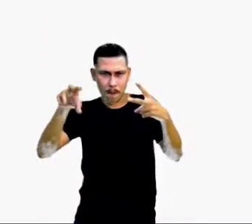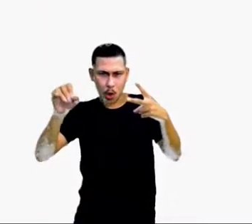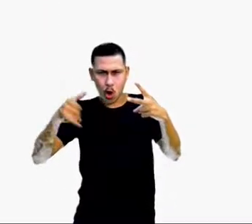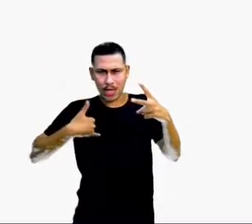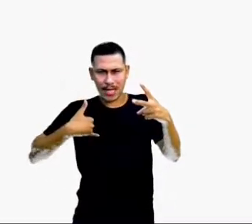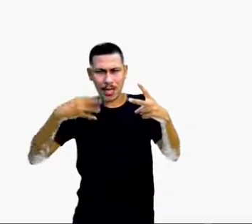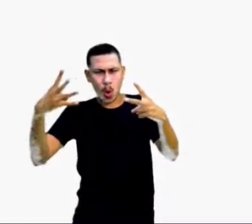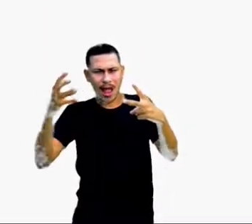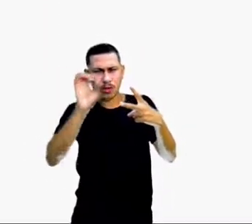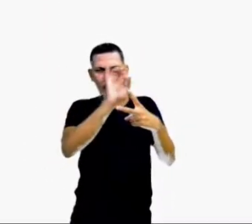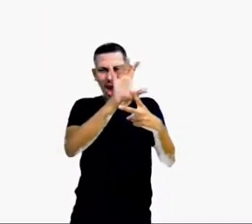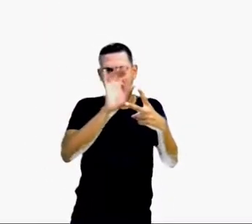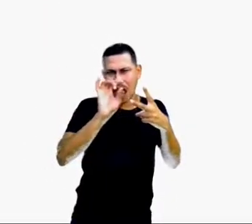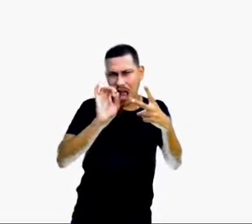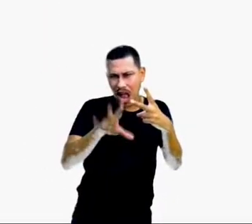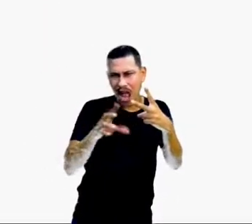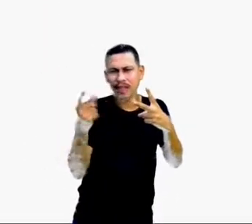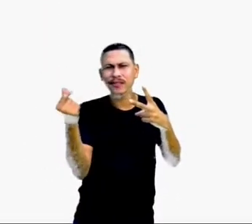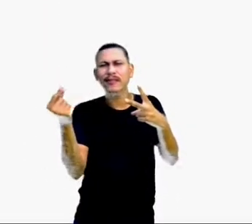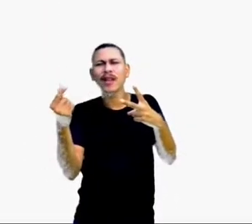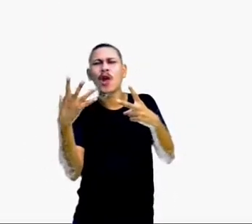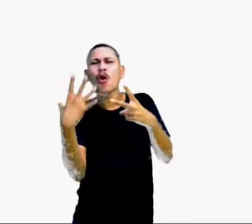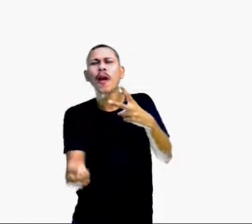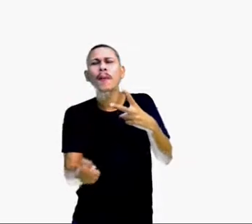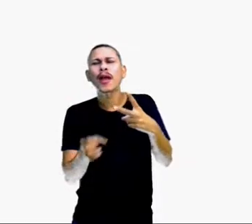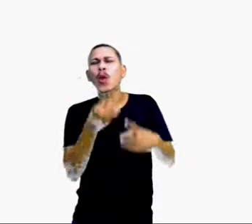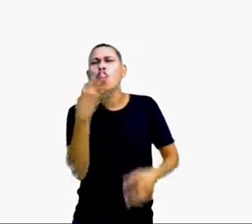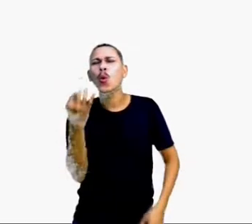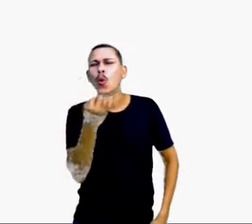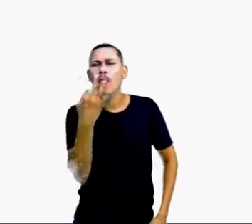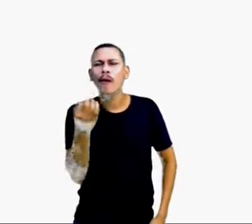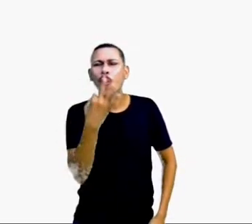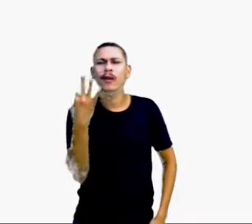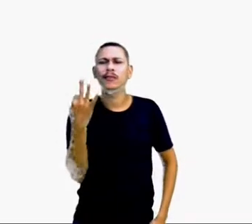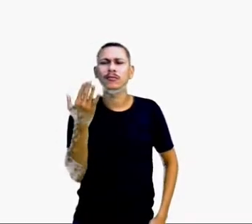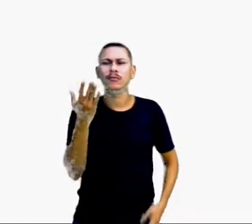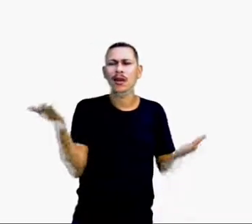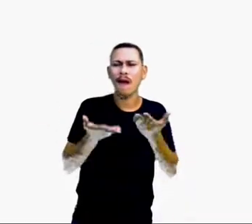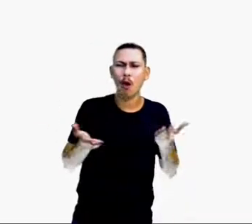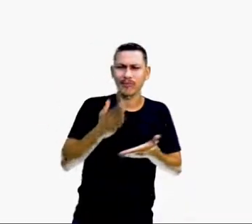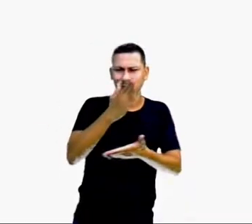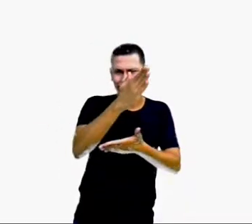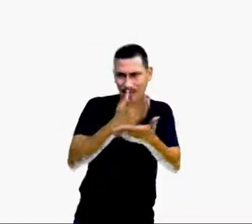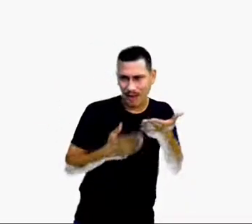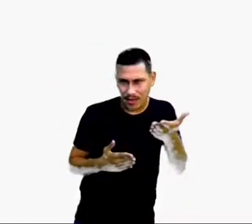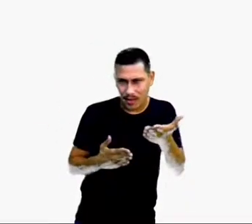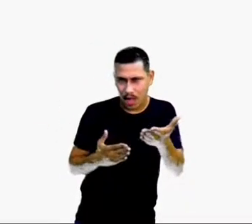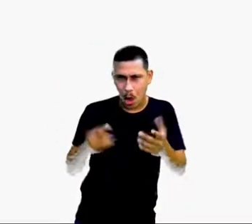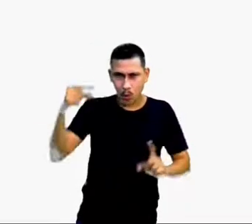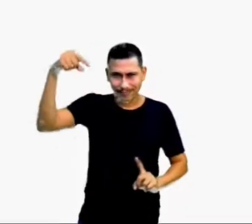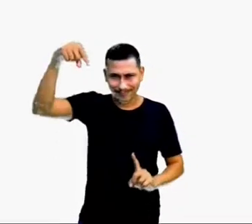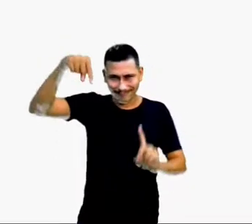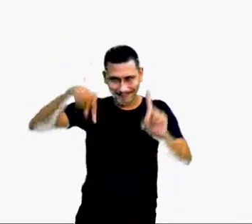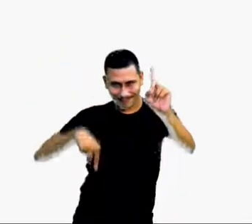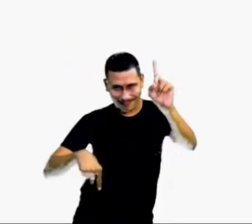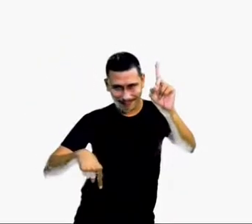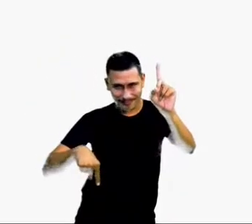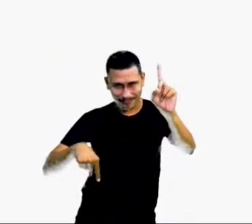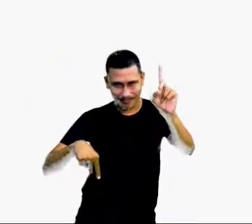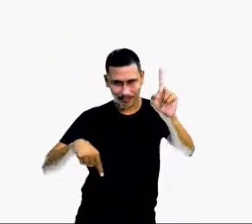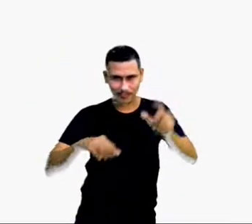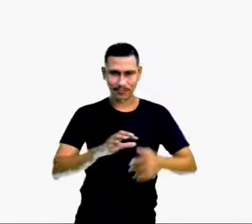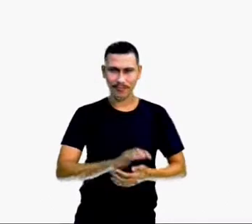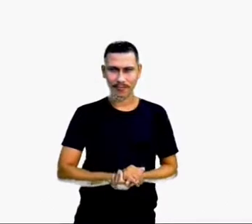receberá cada um deles. Note que agora foi uma divisão inversamente proporcional